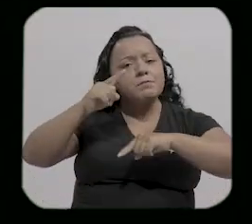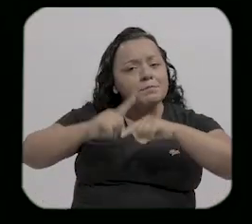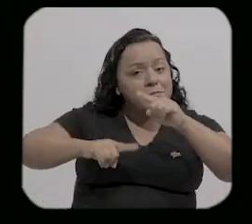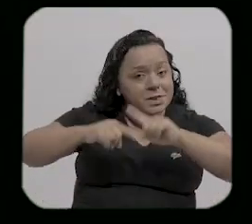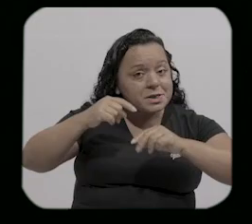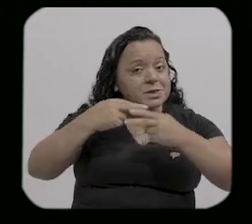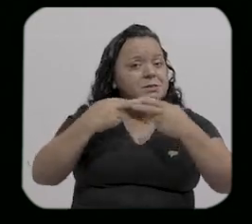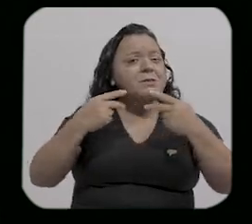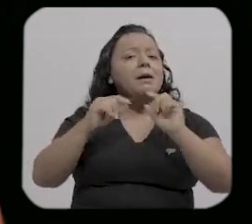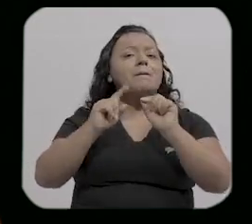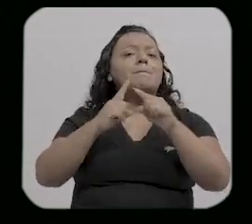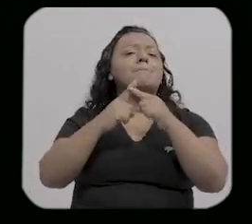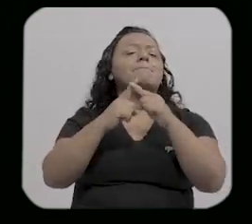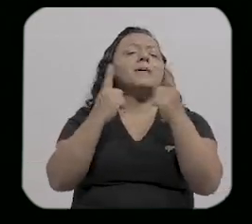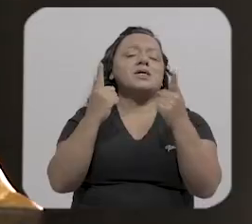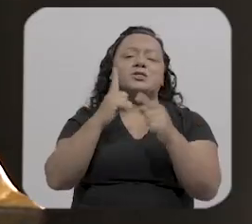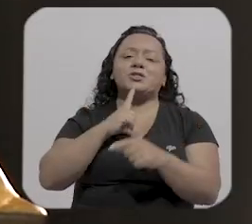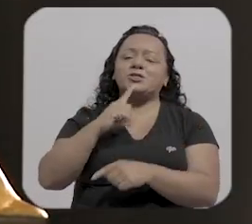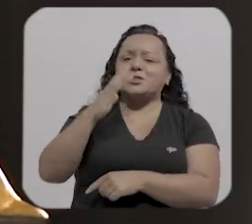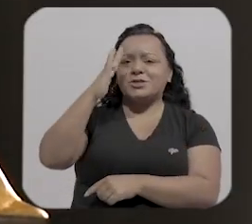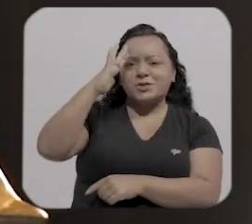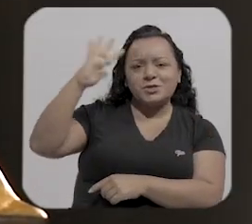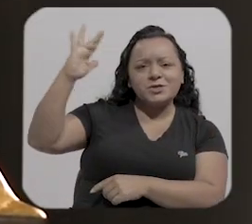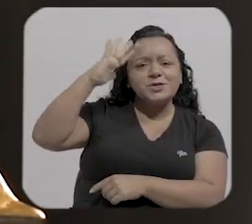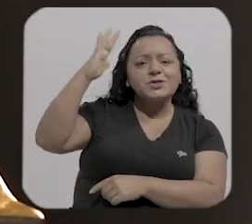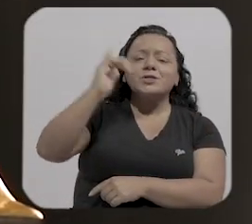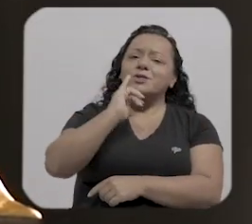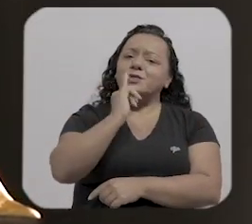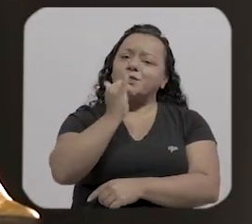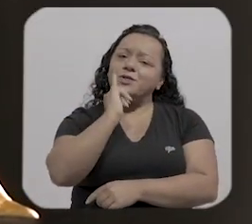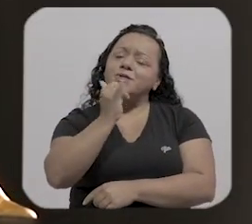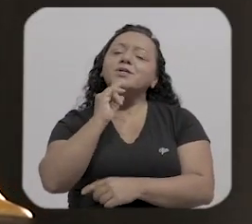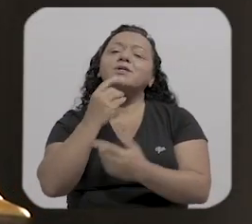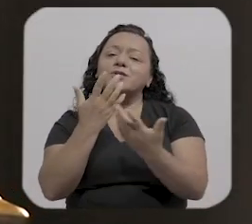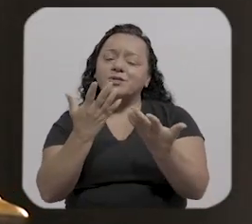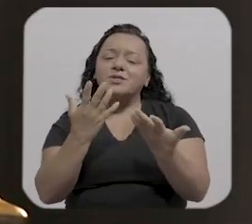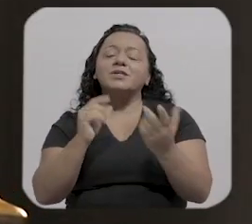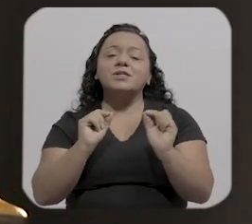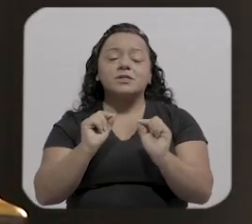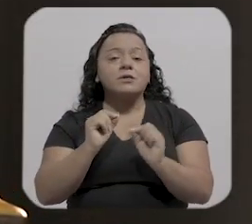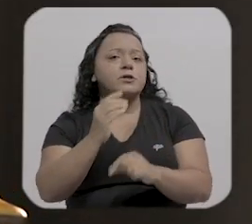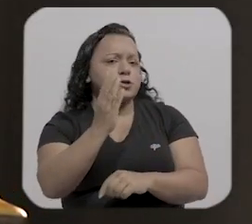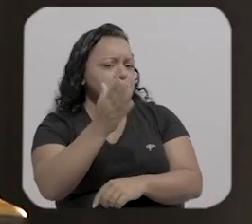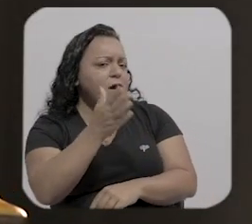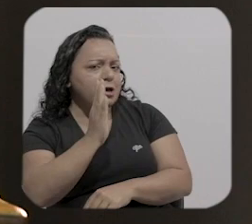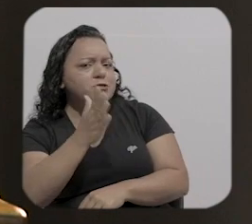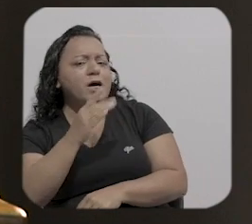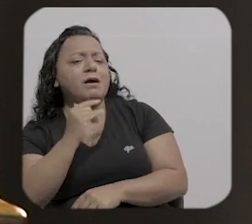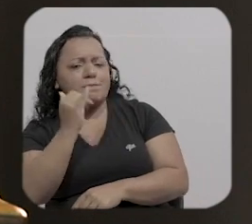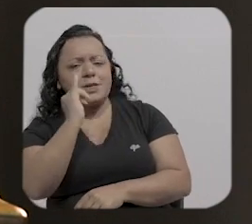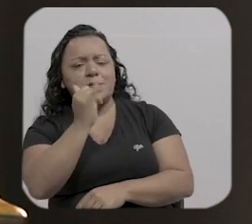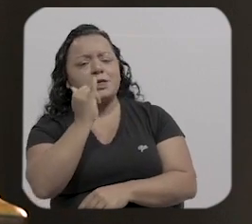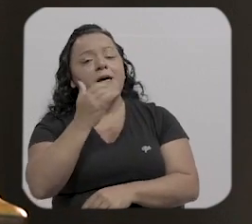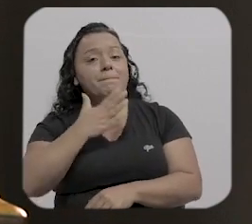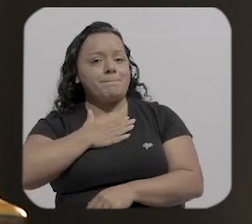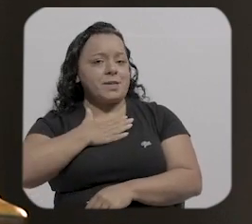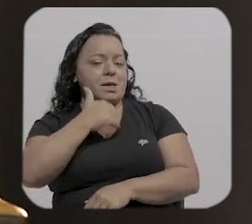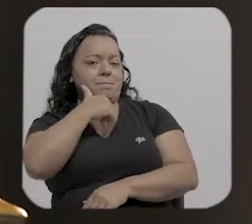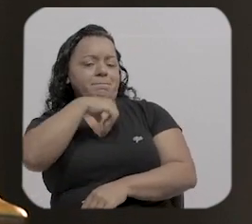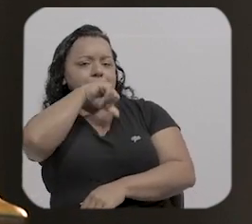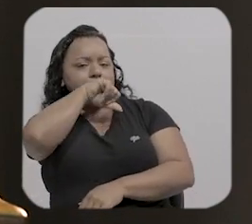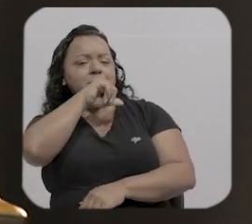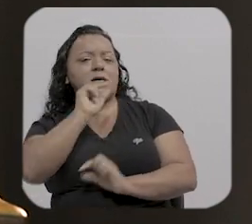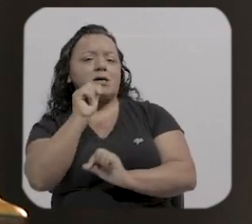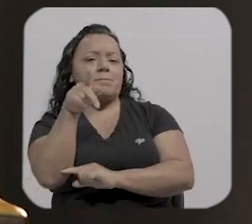equipamento, mas você já tinha essa narrativa toda construída, né? Já essa narrativa, A minha mãe ela foi